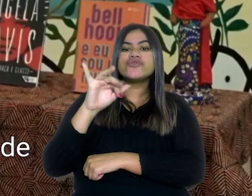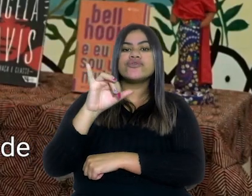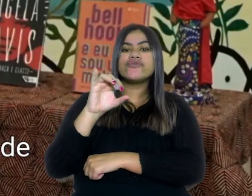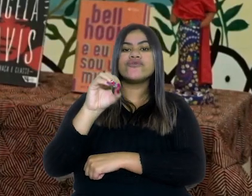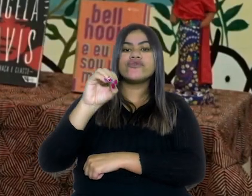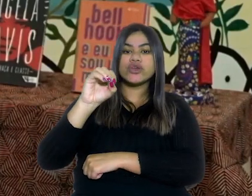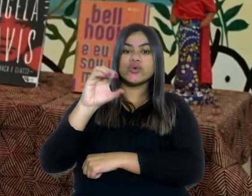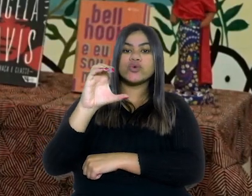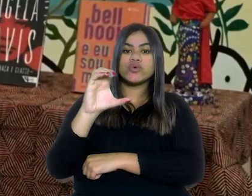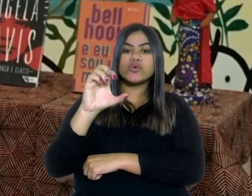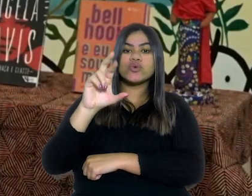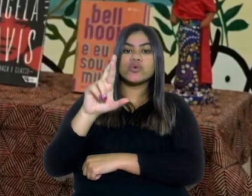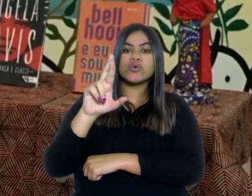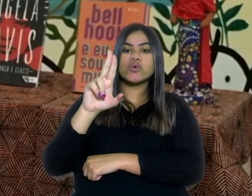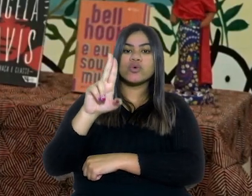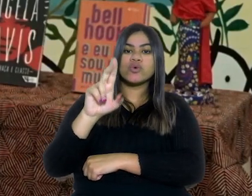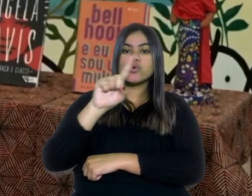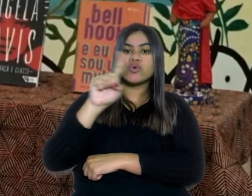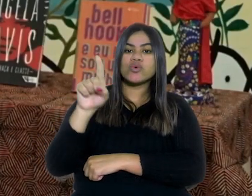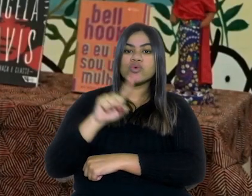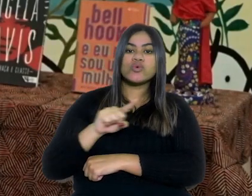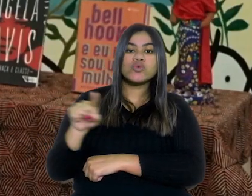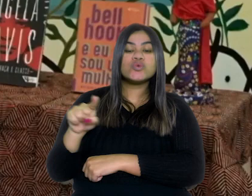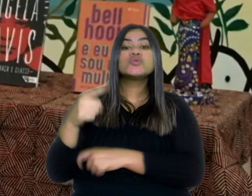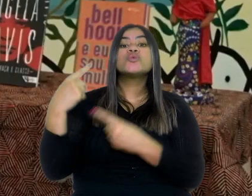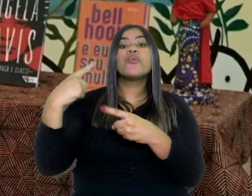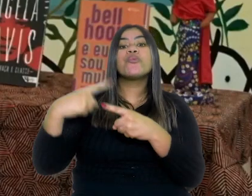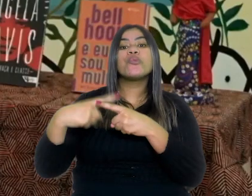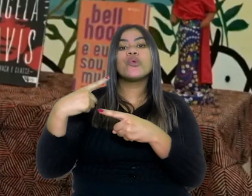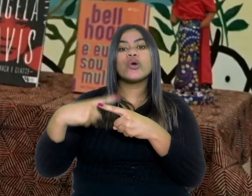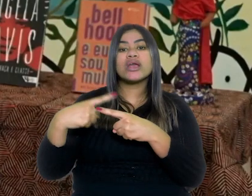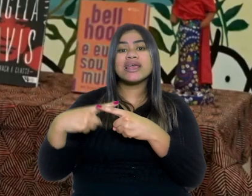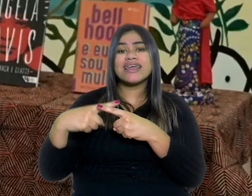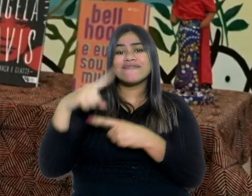em saúde, na Fiocruz, né? E